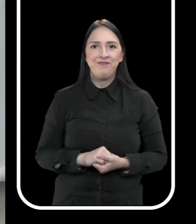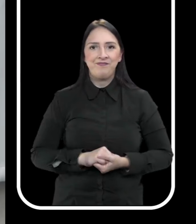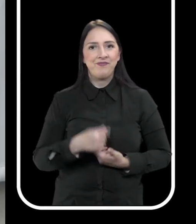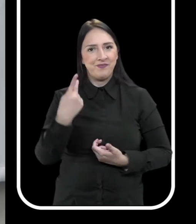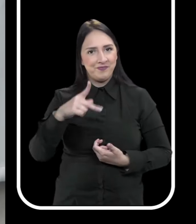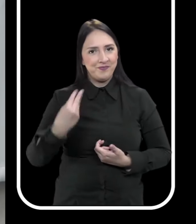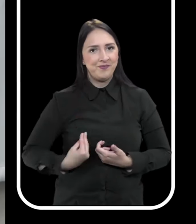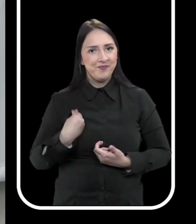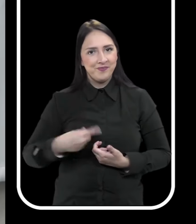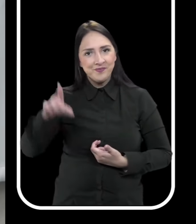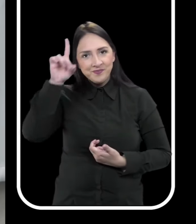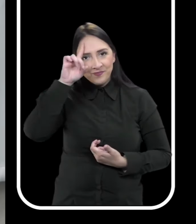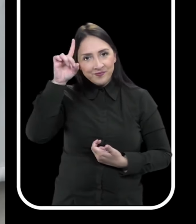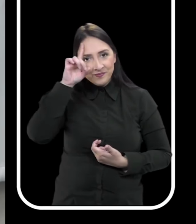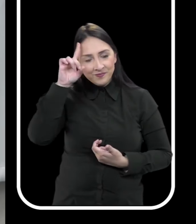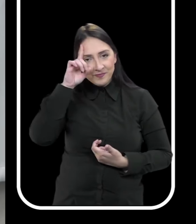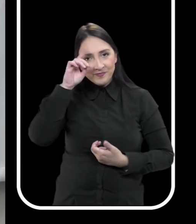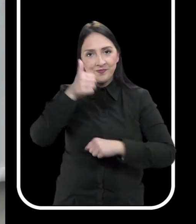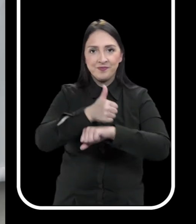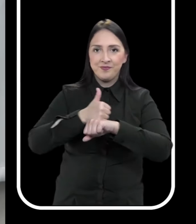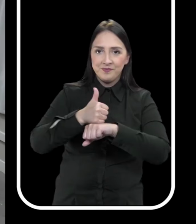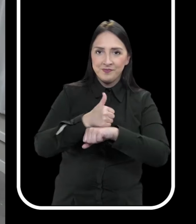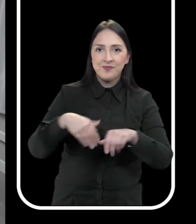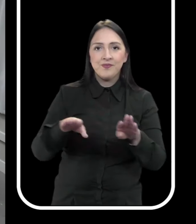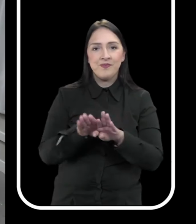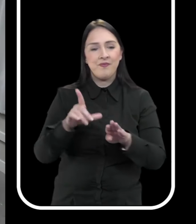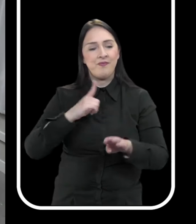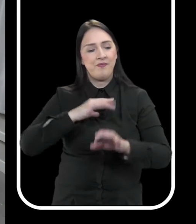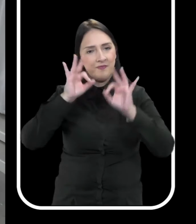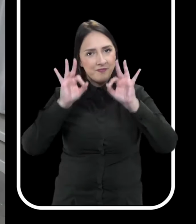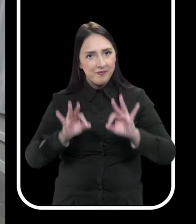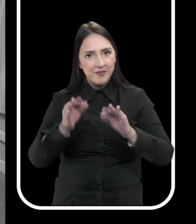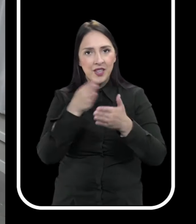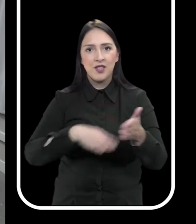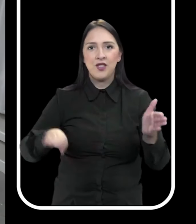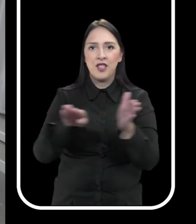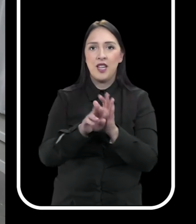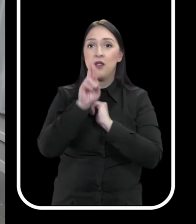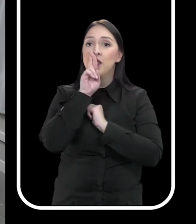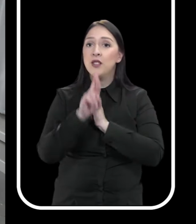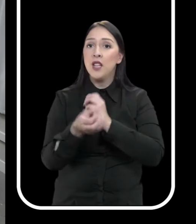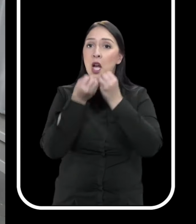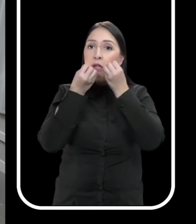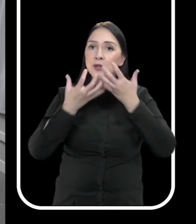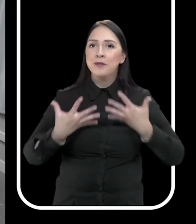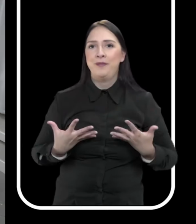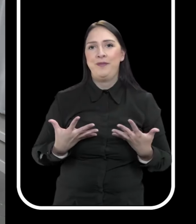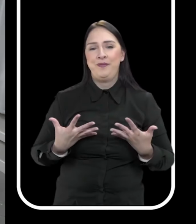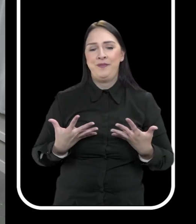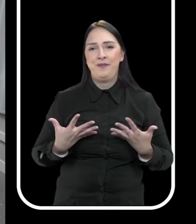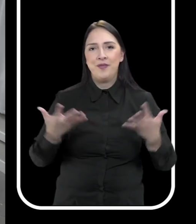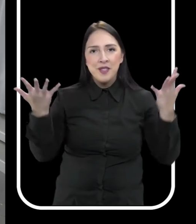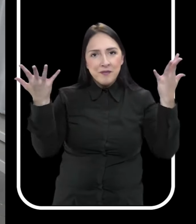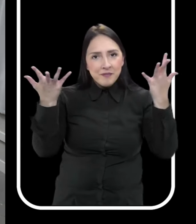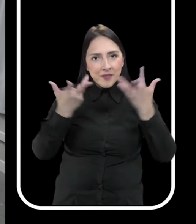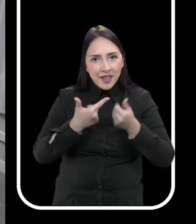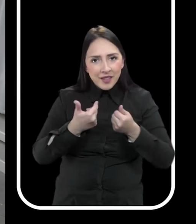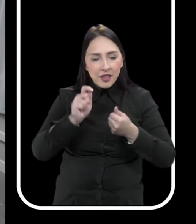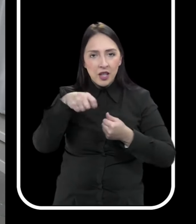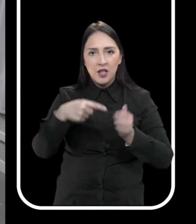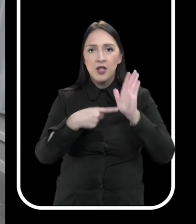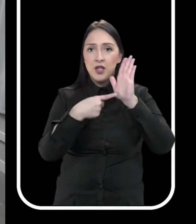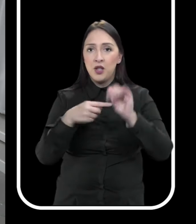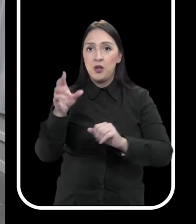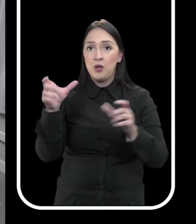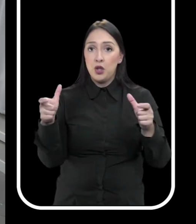fantástica, então, né, para o seu viver profissional e com certeza, então, alcançarão os resultados muito